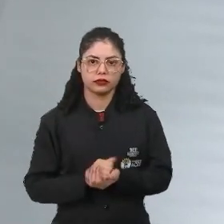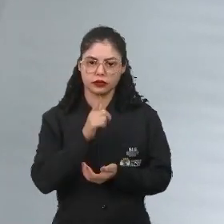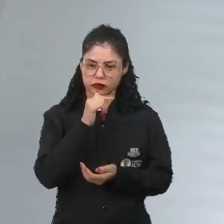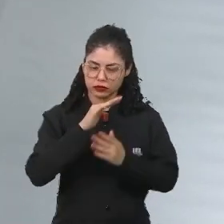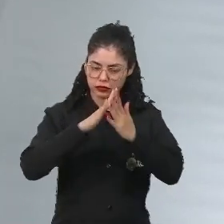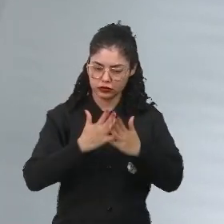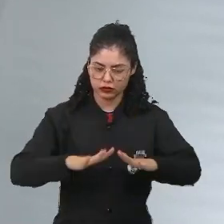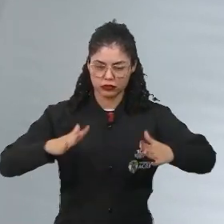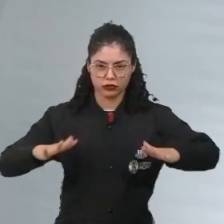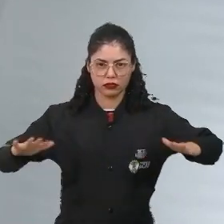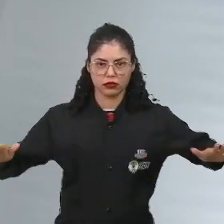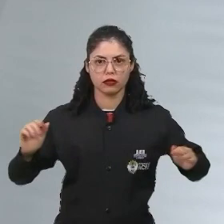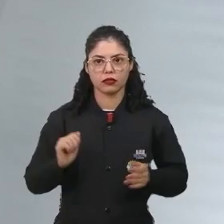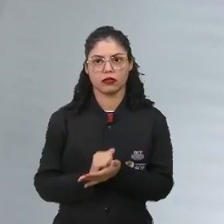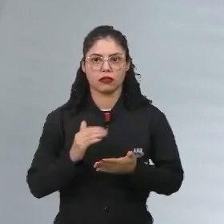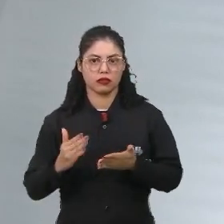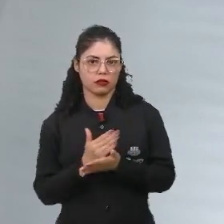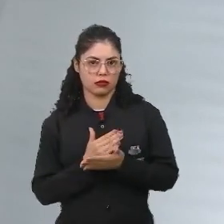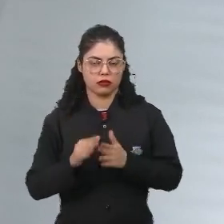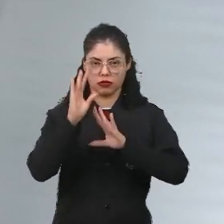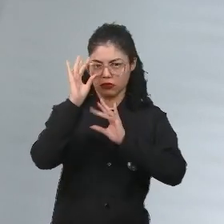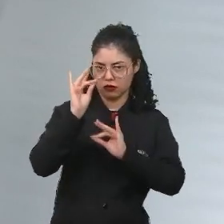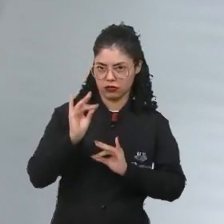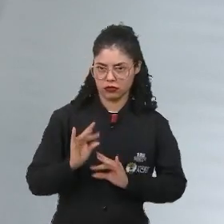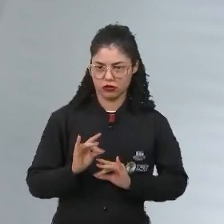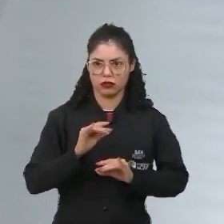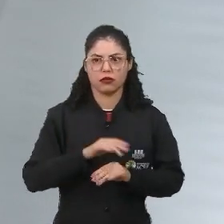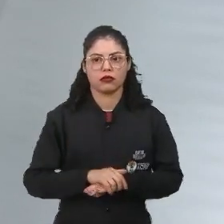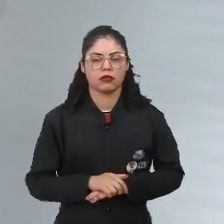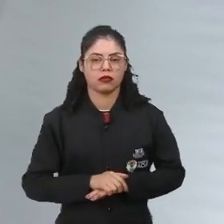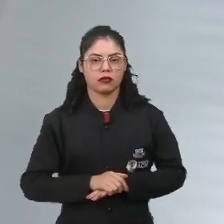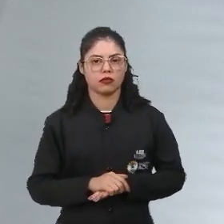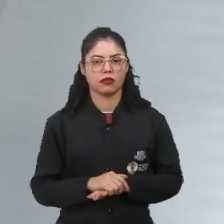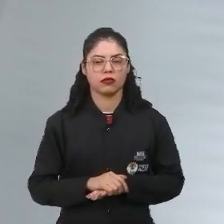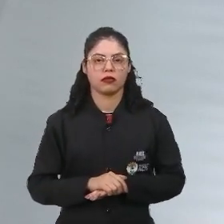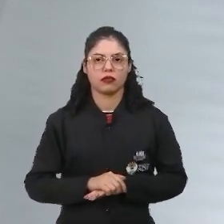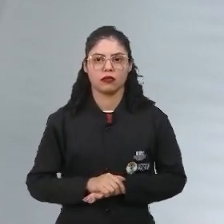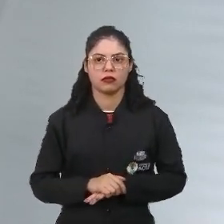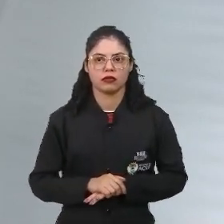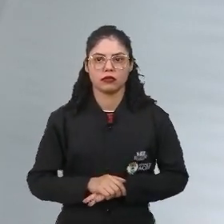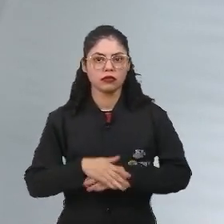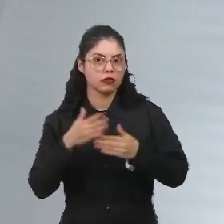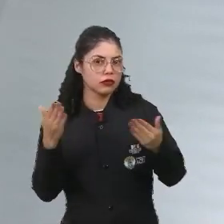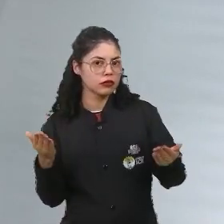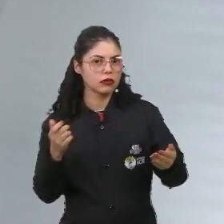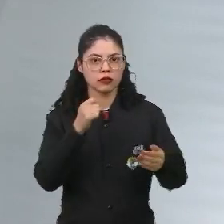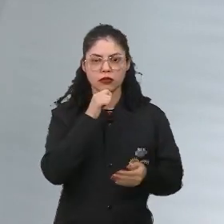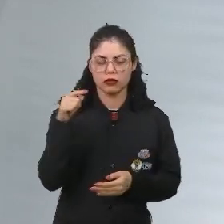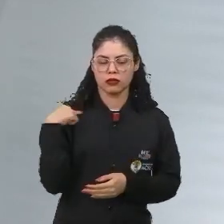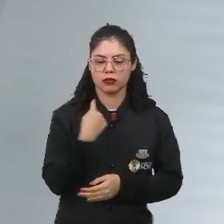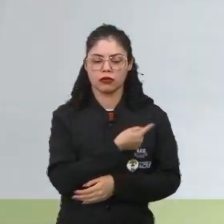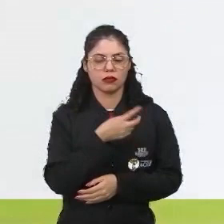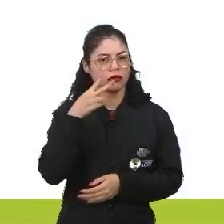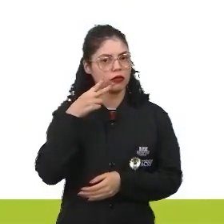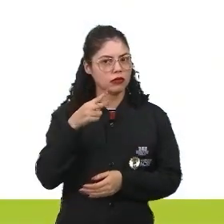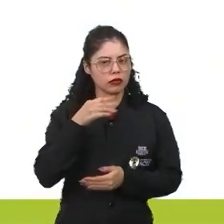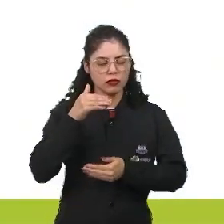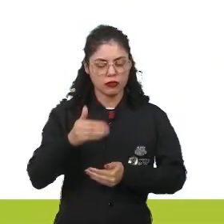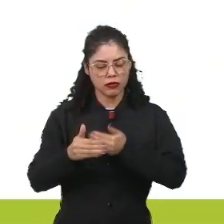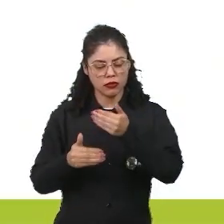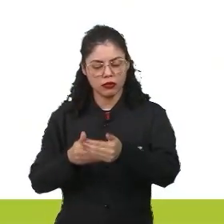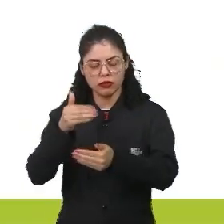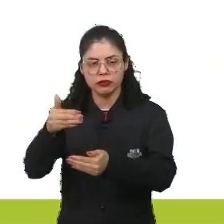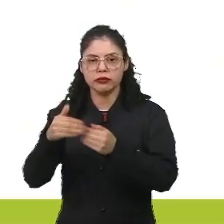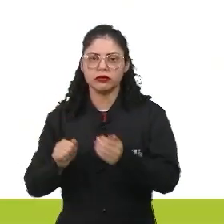do mar, utilizando alguns métodos aí. Então, nós vamos ver ao decorrer da